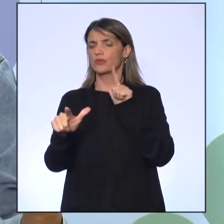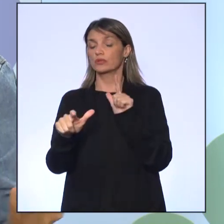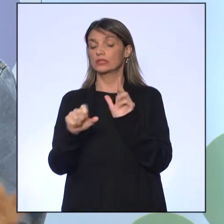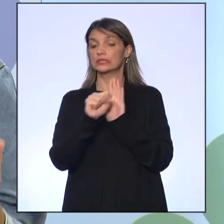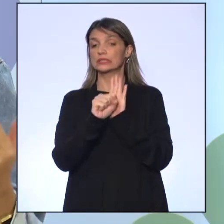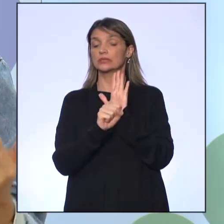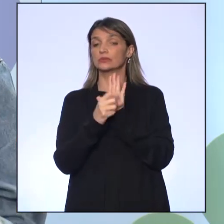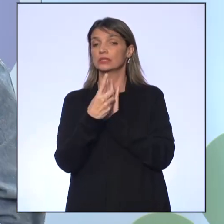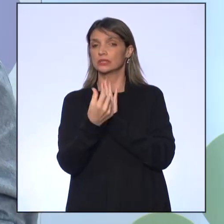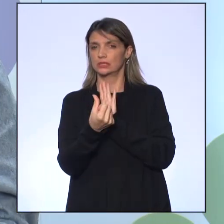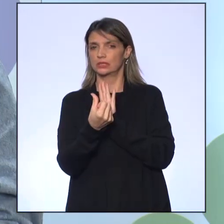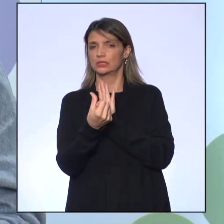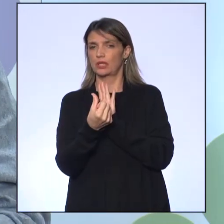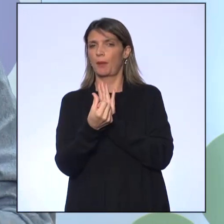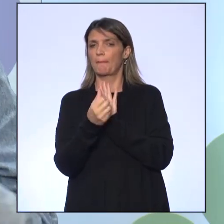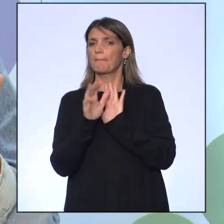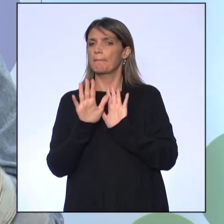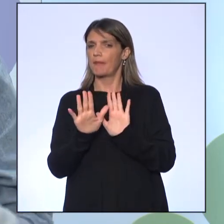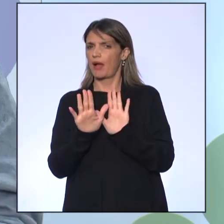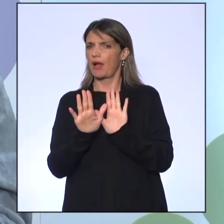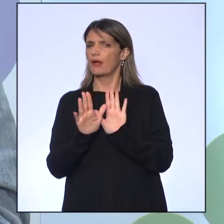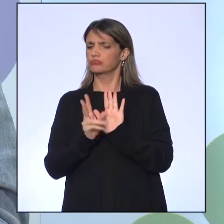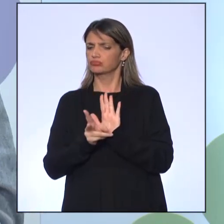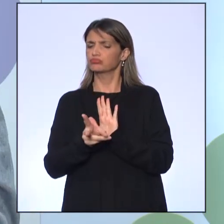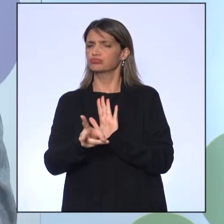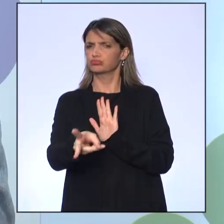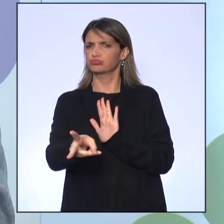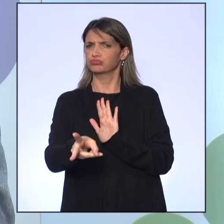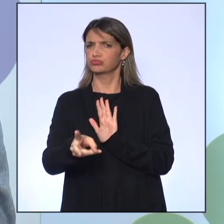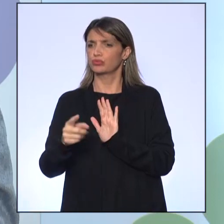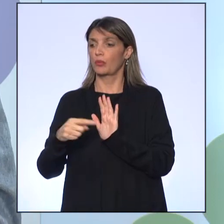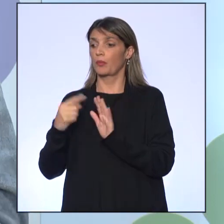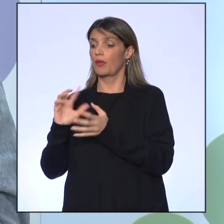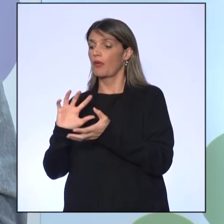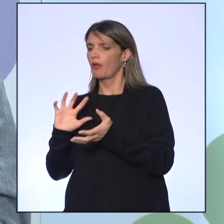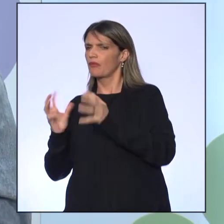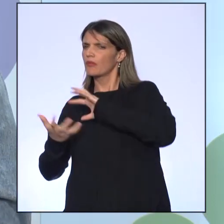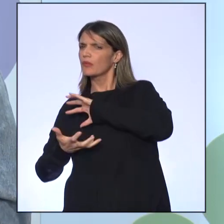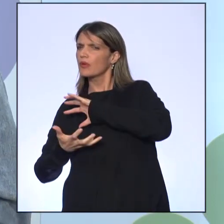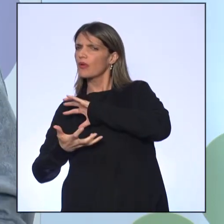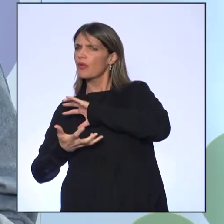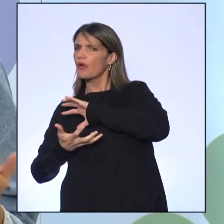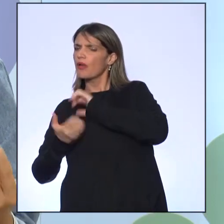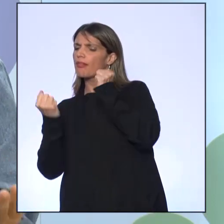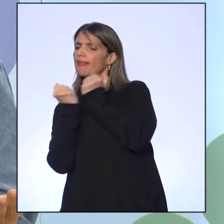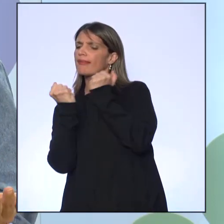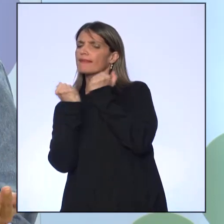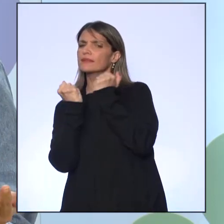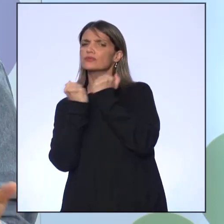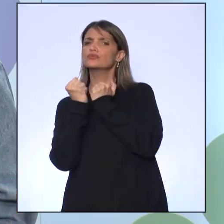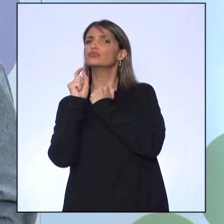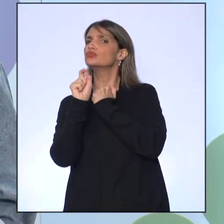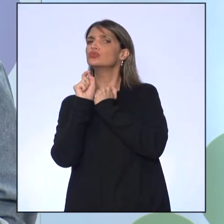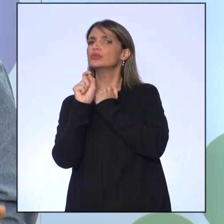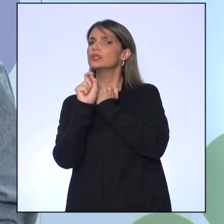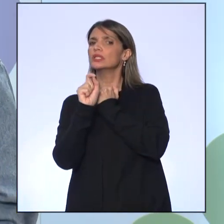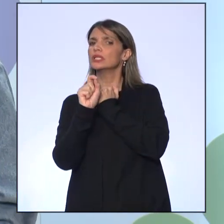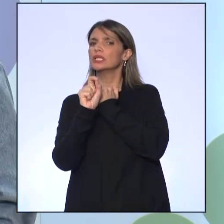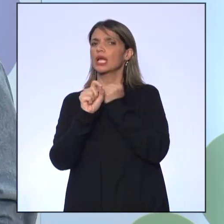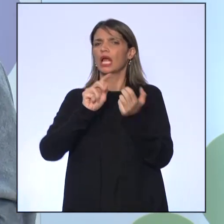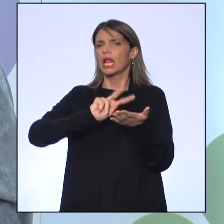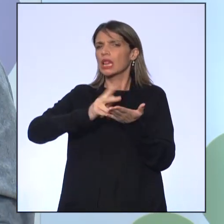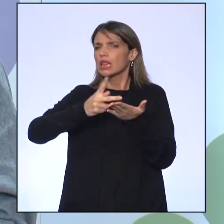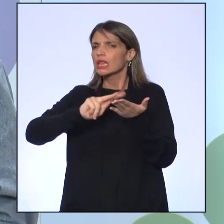mas acompanhando essa pegada aí desses primeiros reformadores, pessoas que defendiam aquilo que eles propunham de traduzir